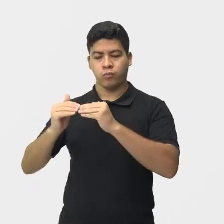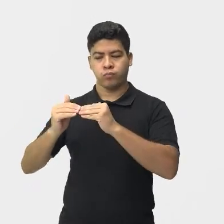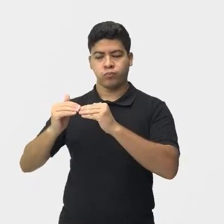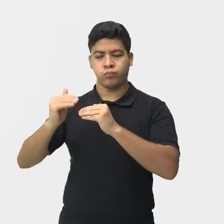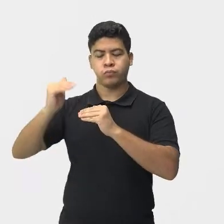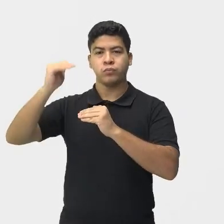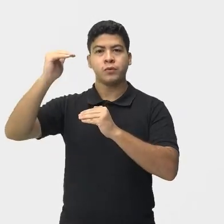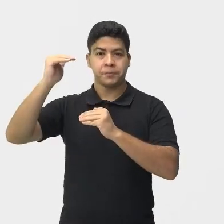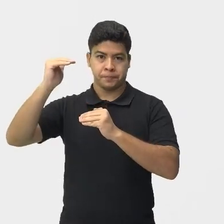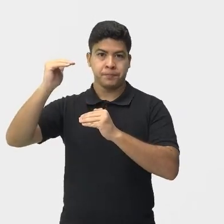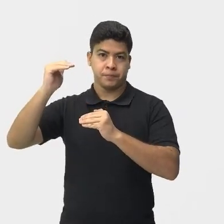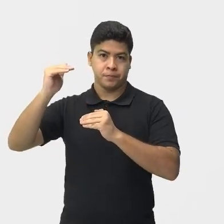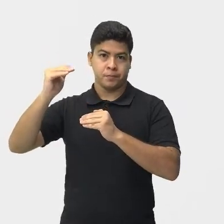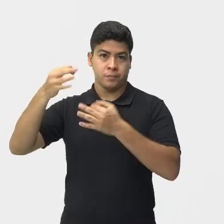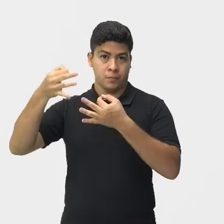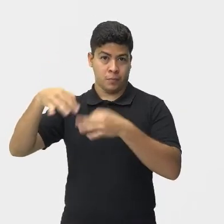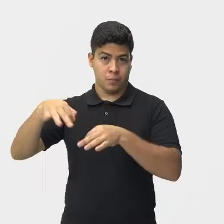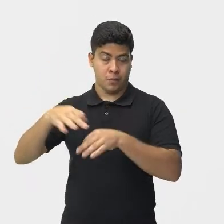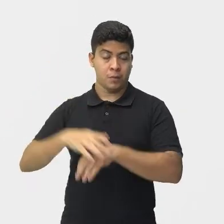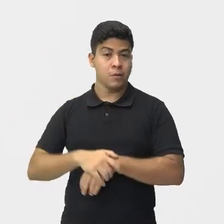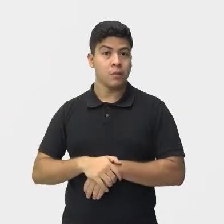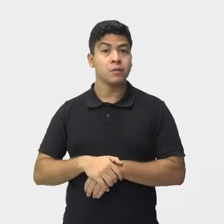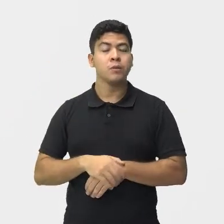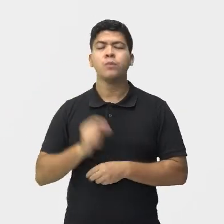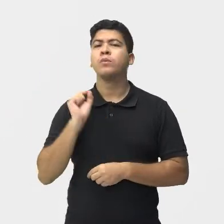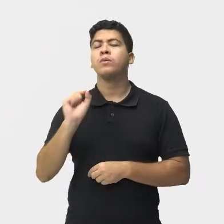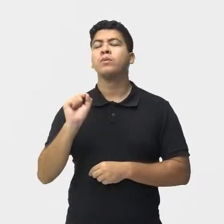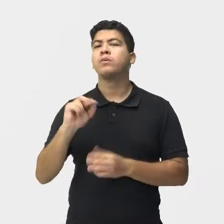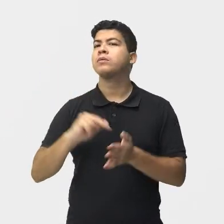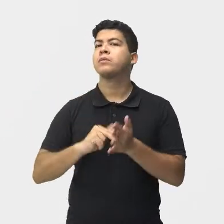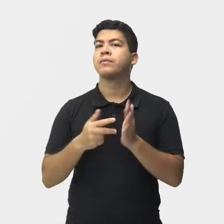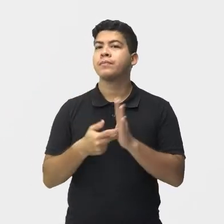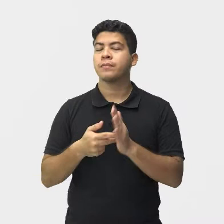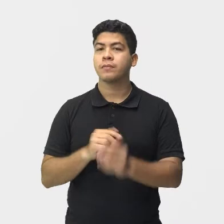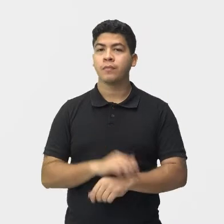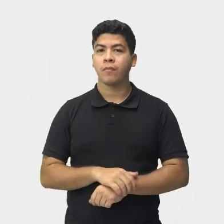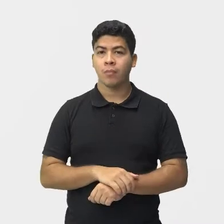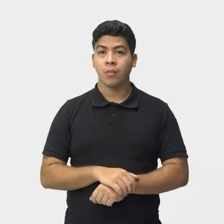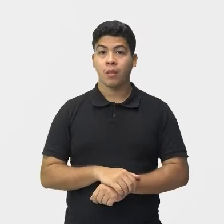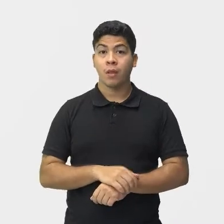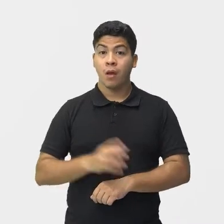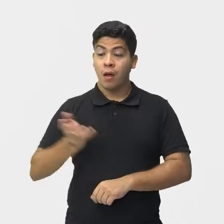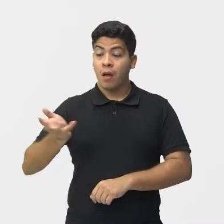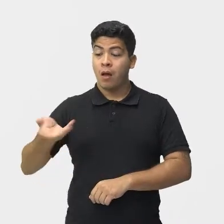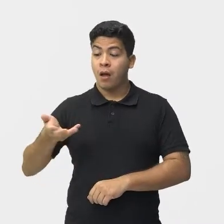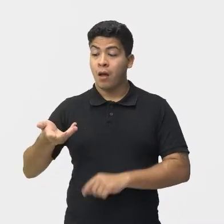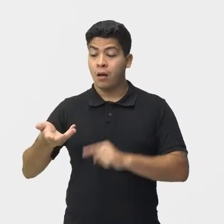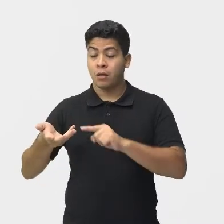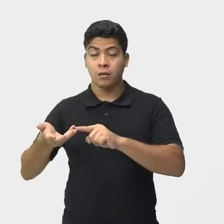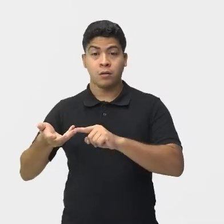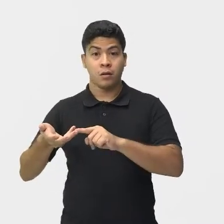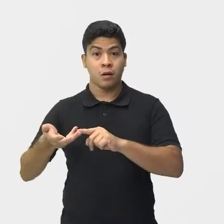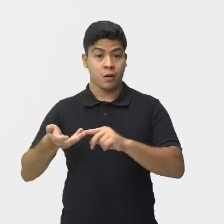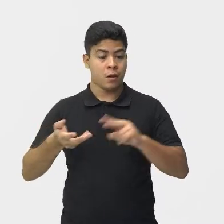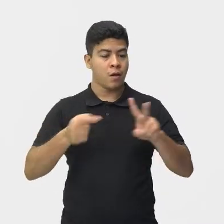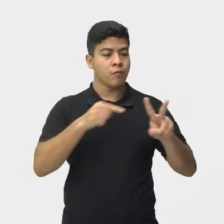movimento acelerado, no movimento uniformemente variado, é quando a aceleração e a velocidade têm o mesmo